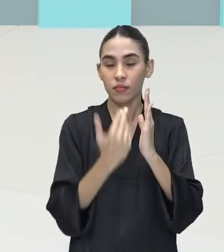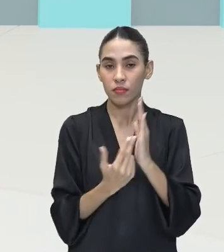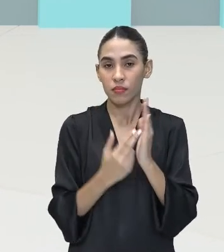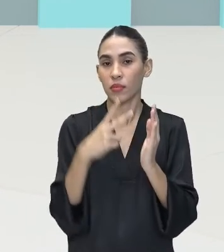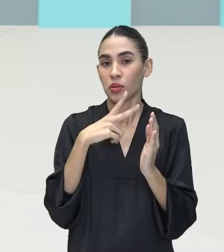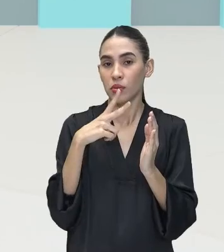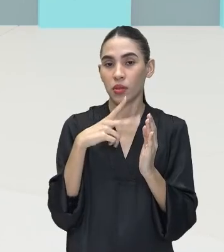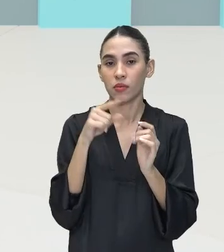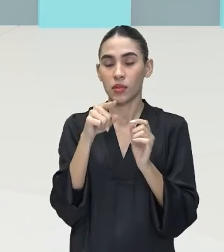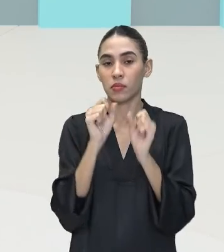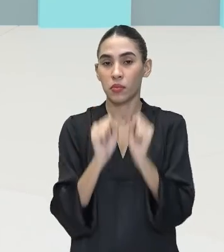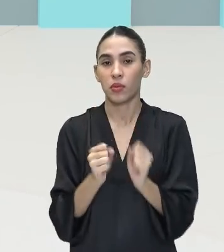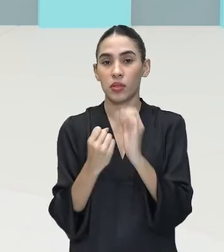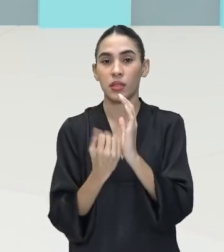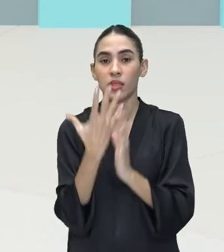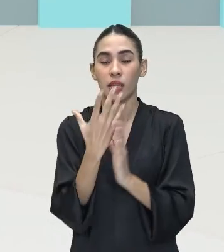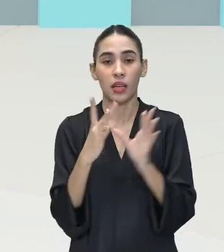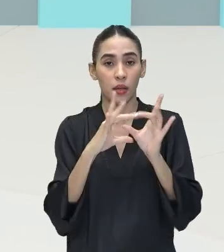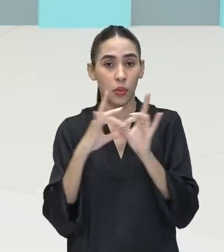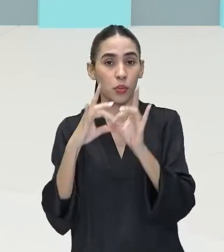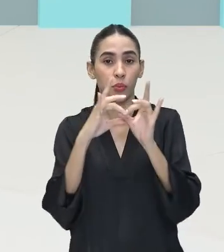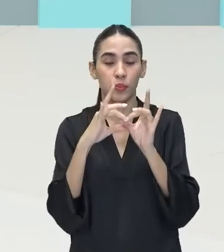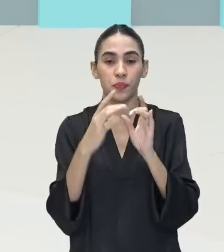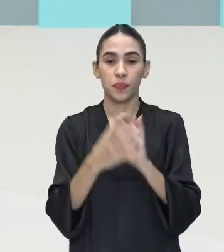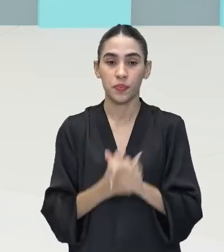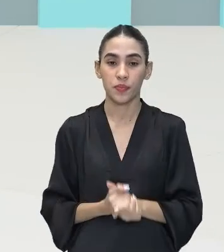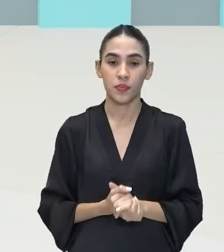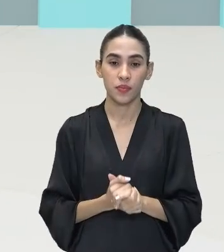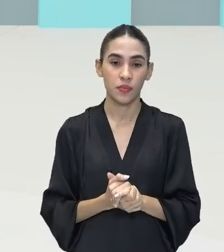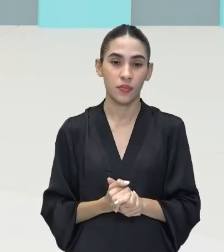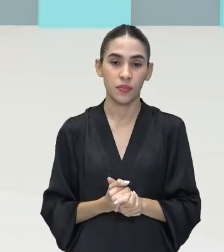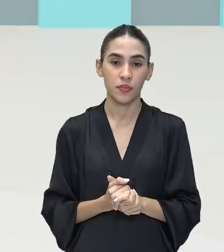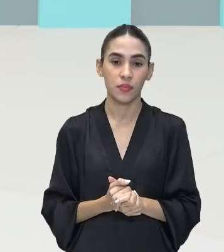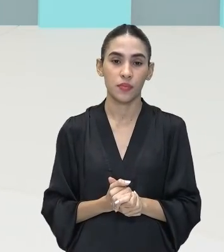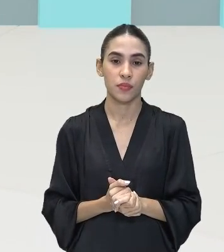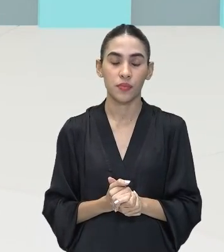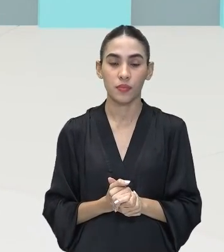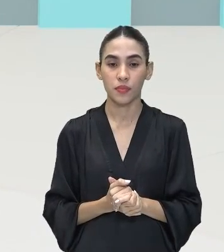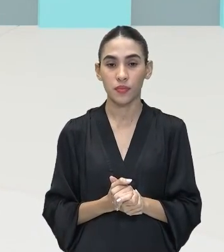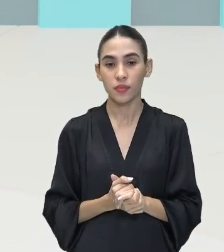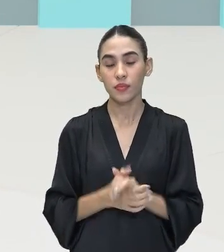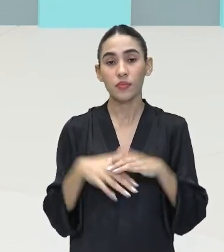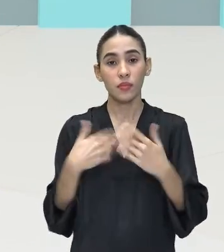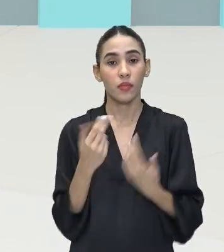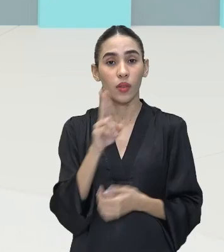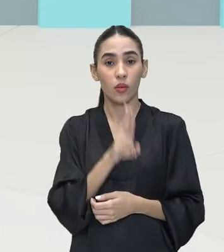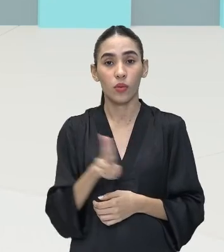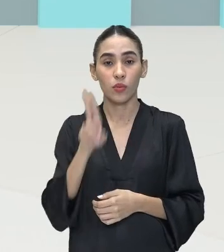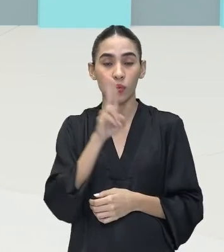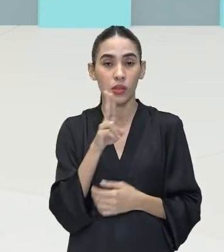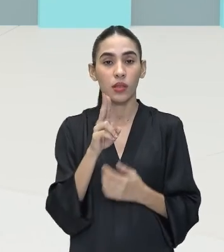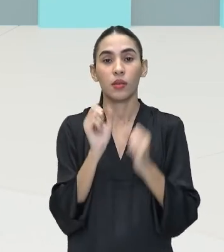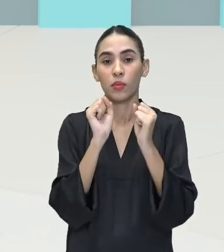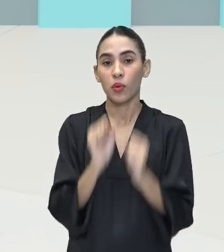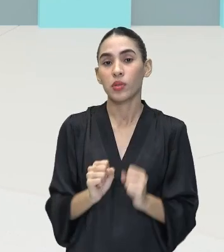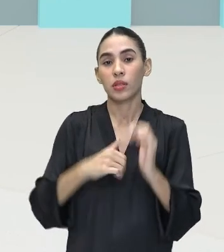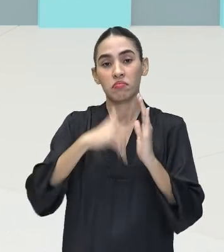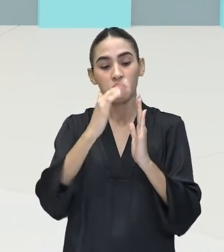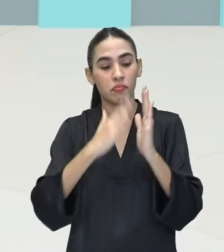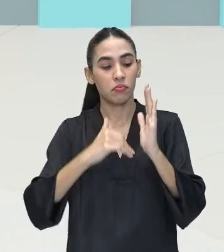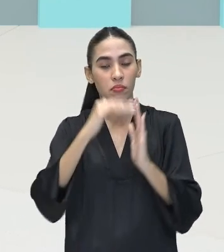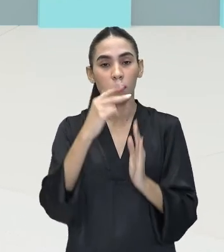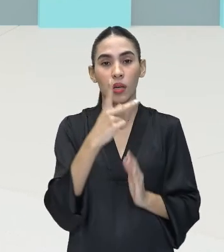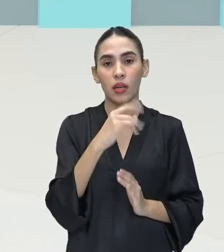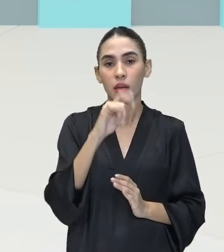vocês podem criar algo juntos. Então, a cada utilizador podia colorir um pixel